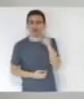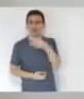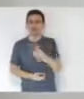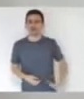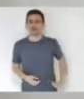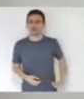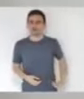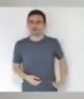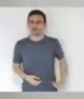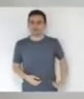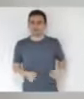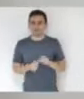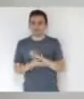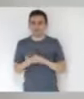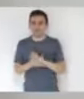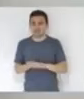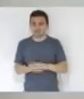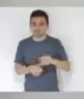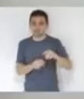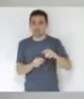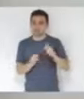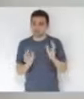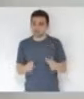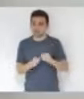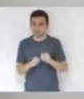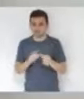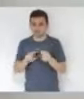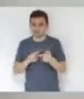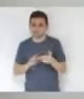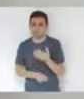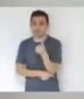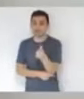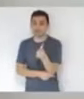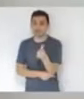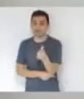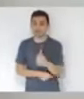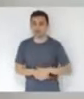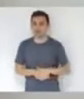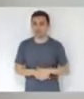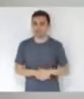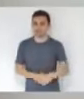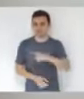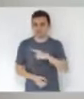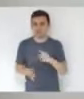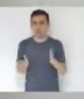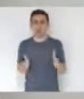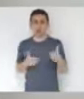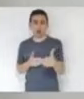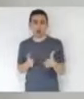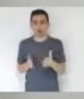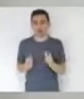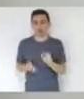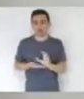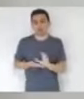daqui, 6 ações, o governador não olha para Blumenau? Ah, mas teve o pacote de investimentos